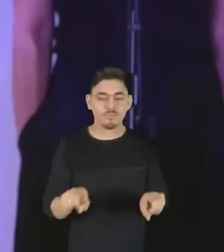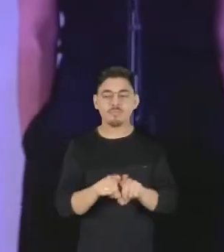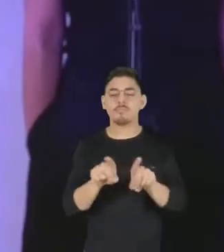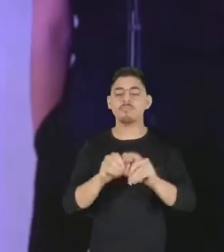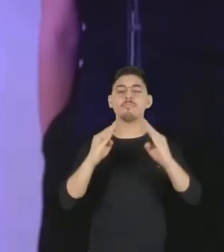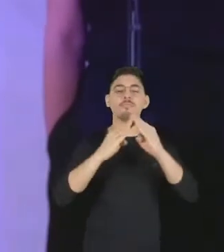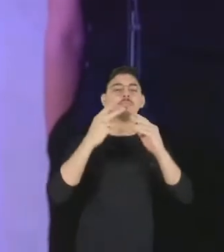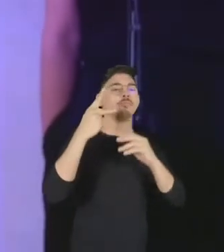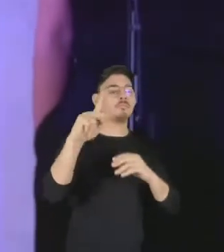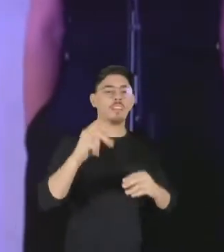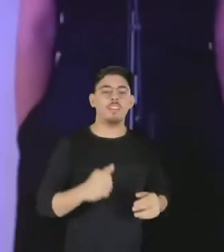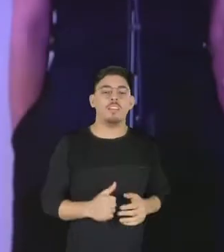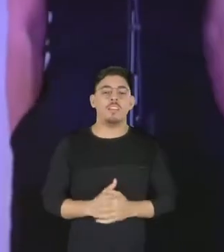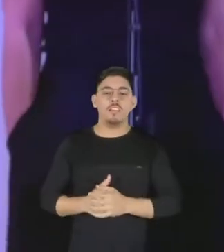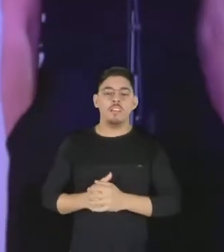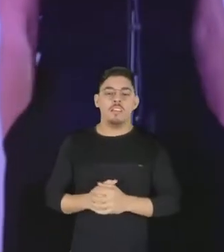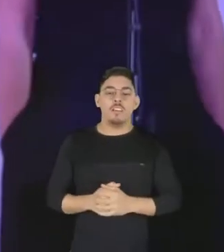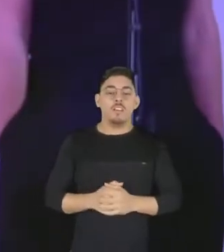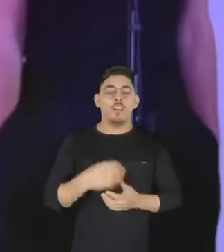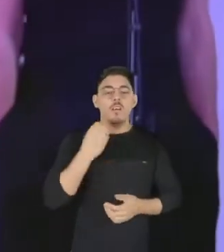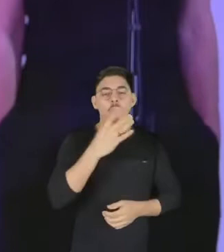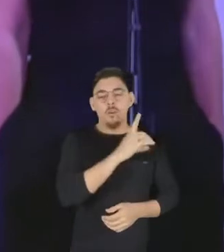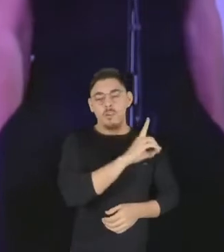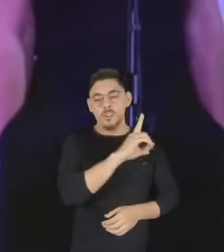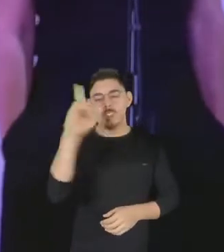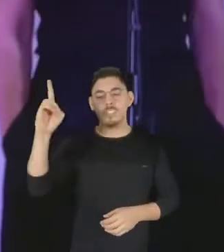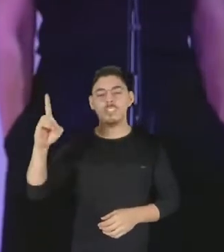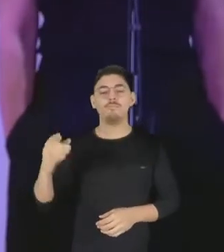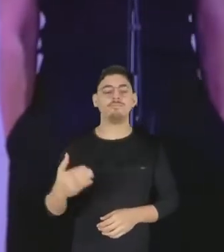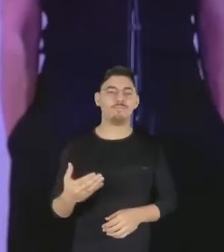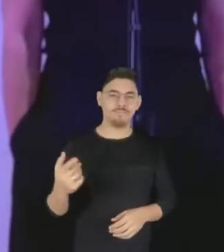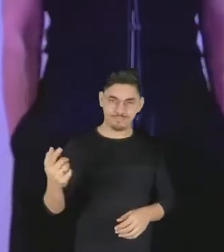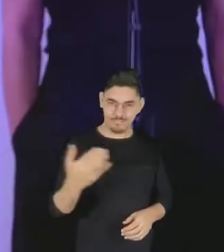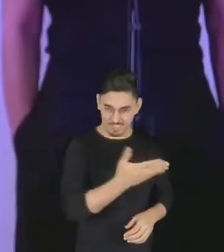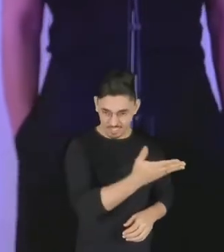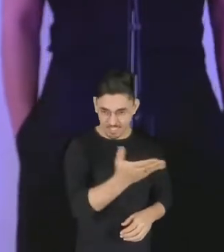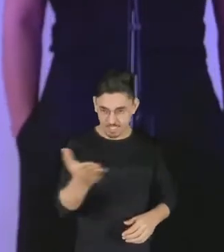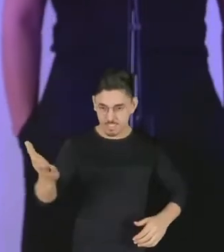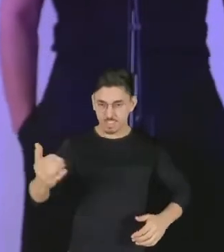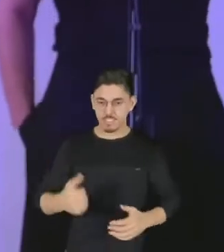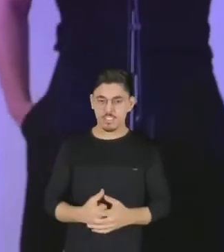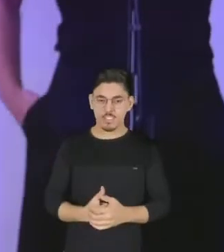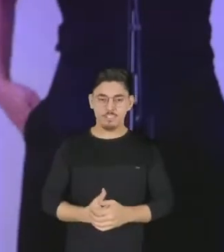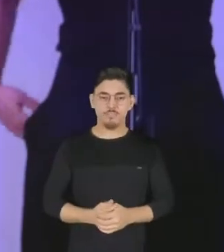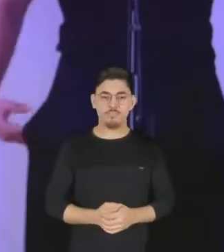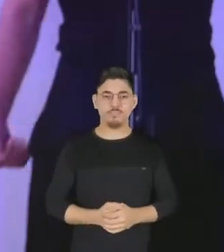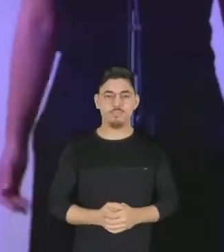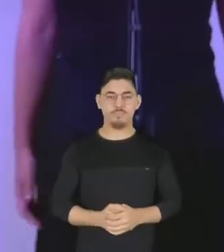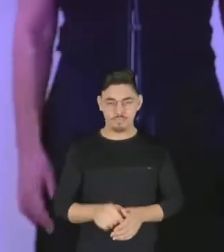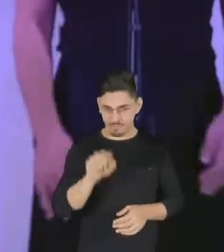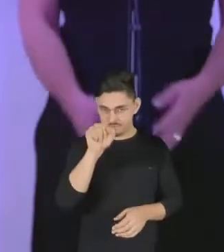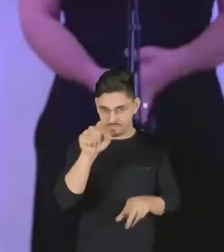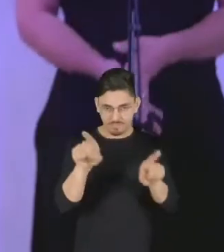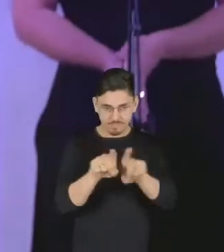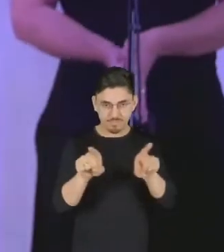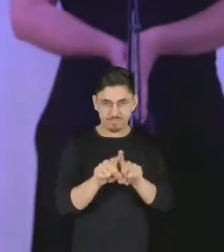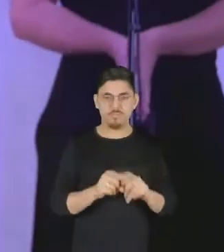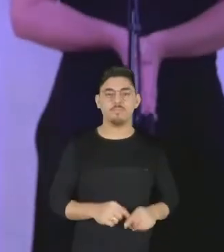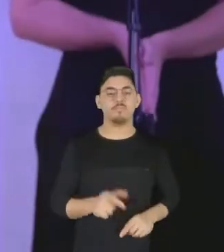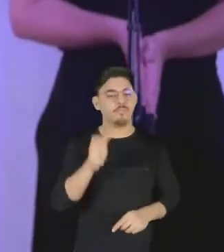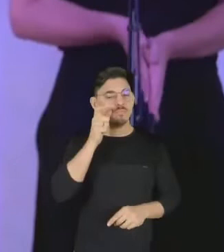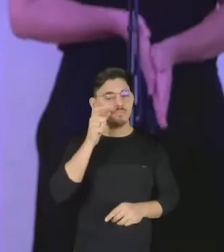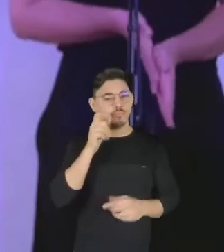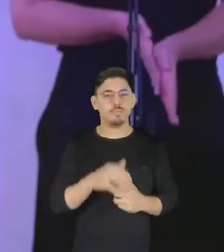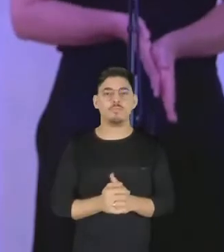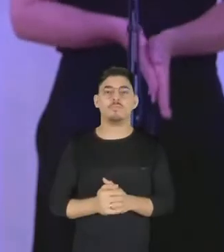de vocês. Um bom dia para todos nós que estamos aqui e para você também que está aí nos assistindo.